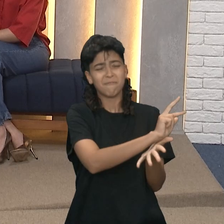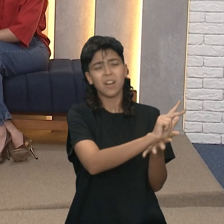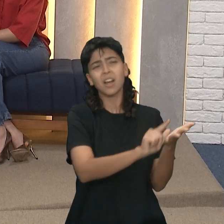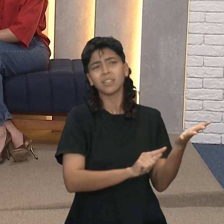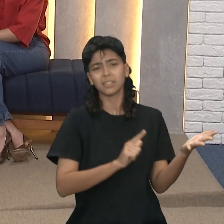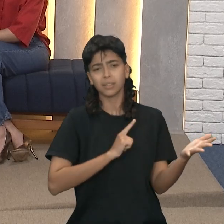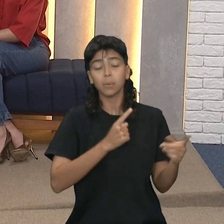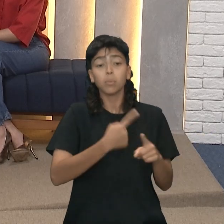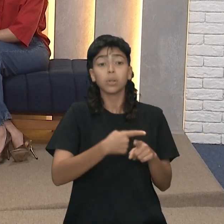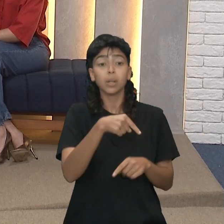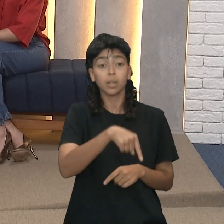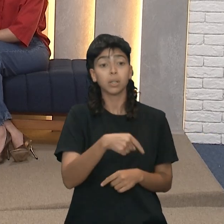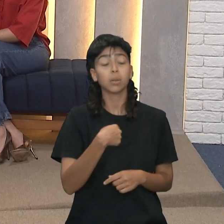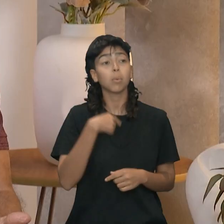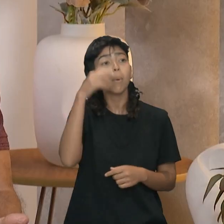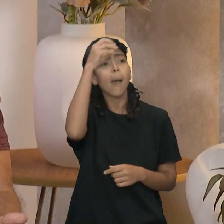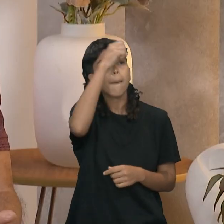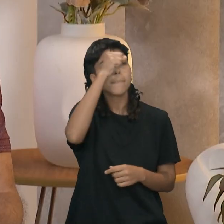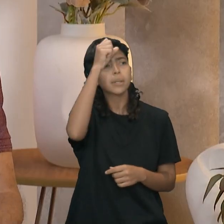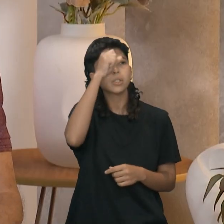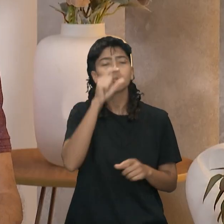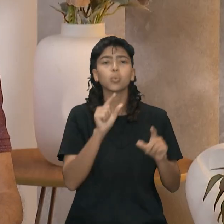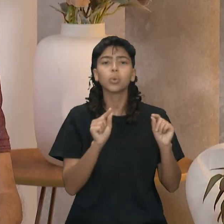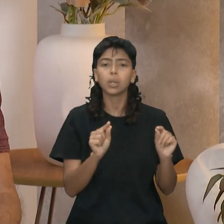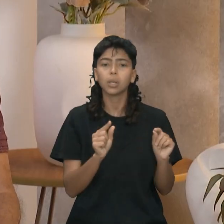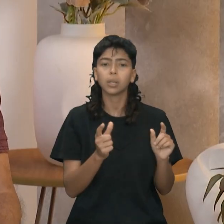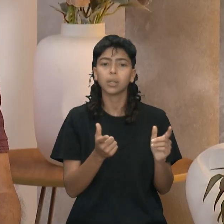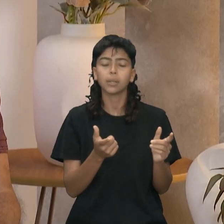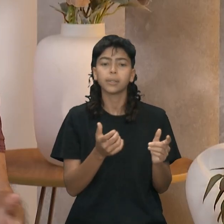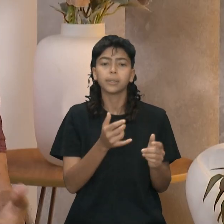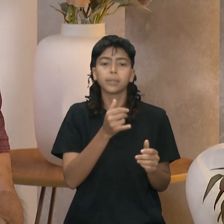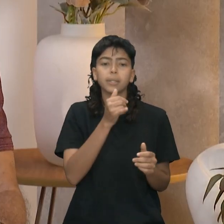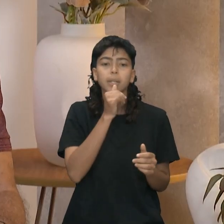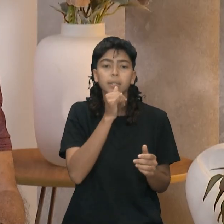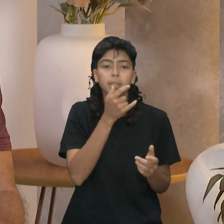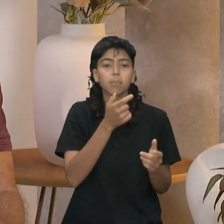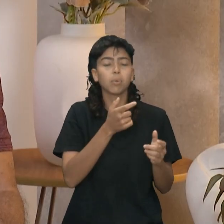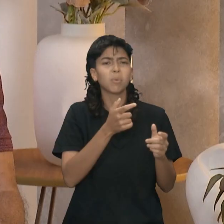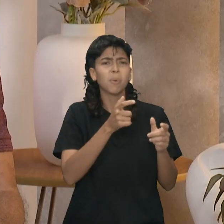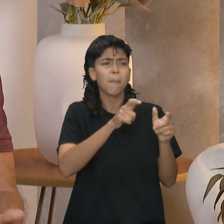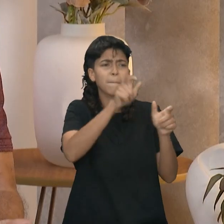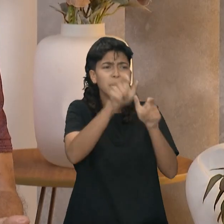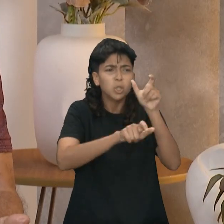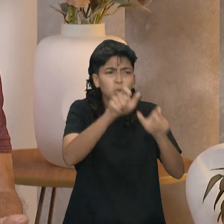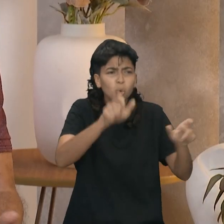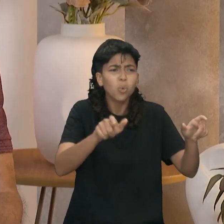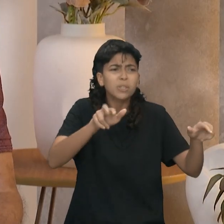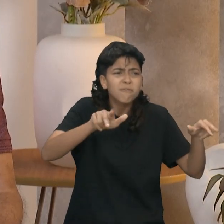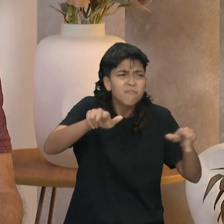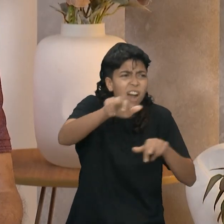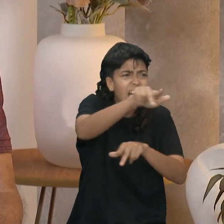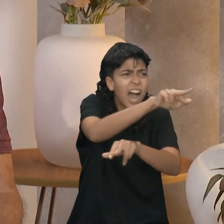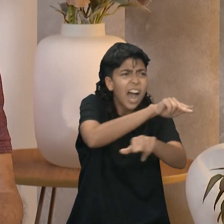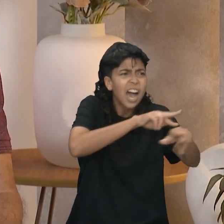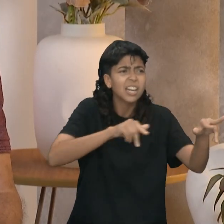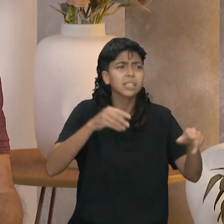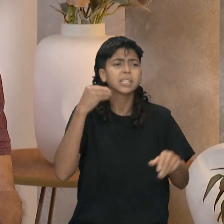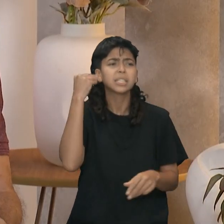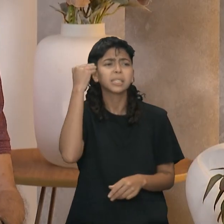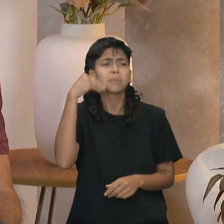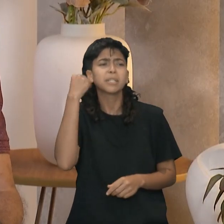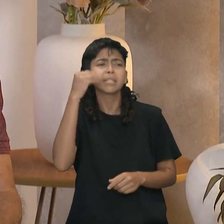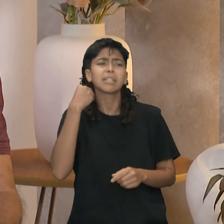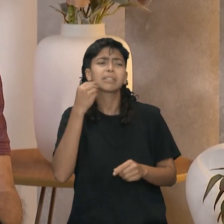eu aprendi a conviver com a realidade, né? De um mundo diferente de onde eu vinha, né? Eu sempre fui